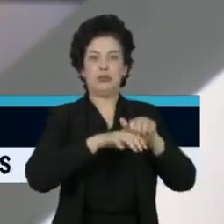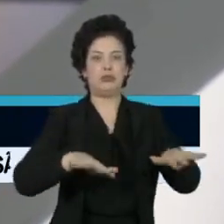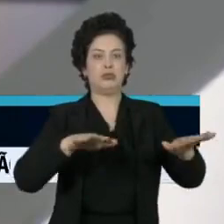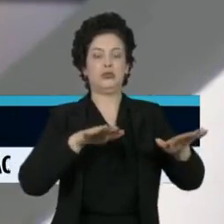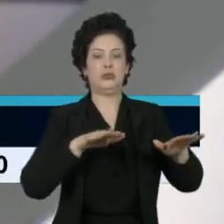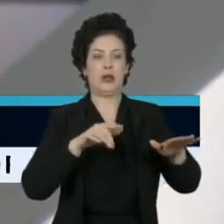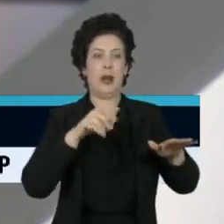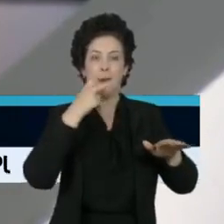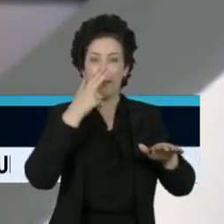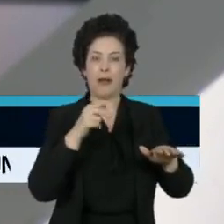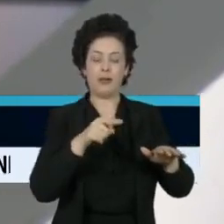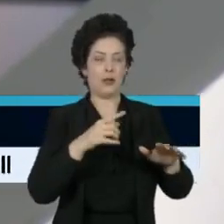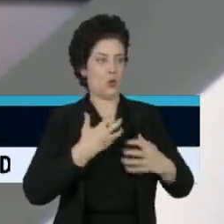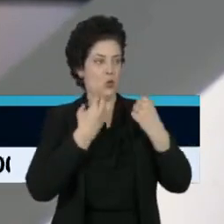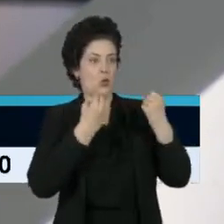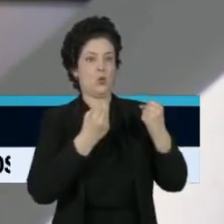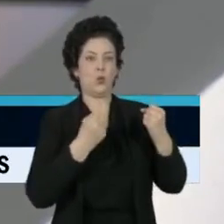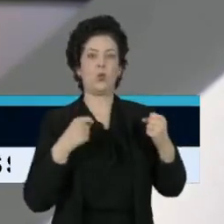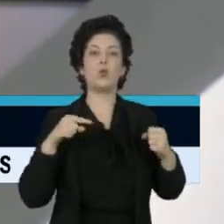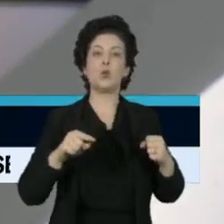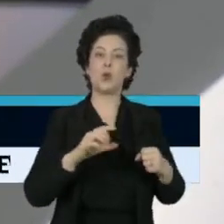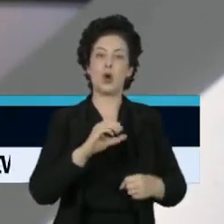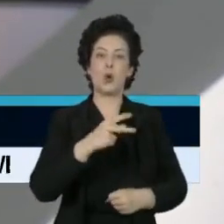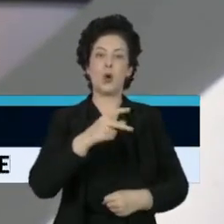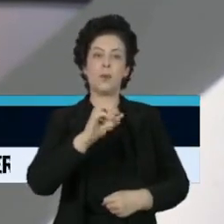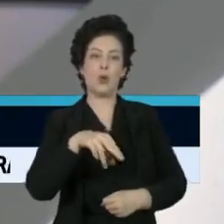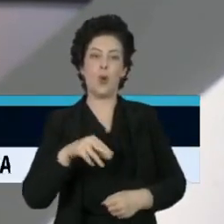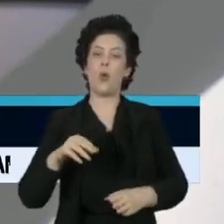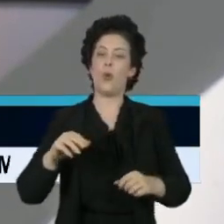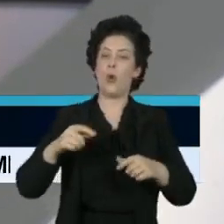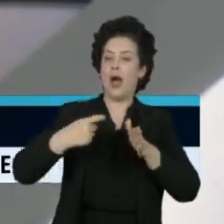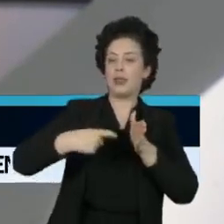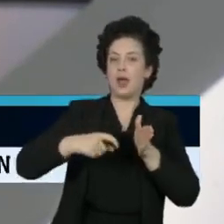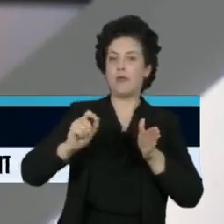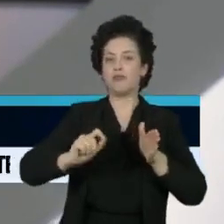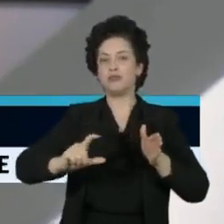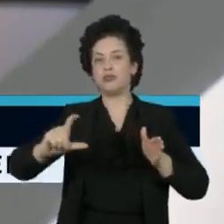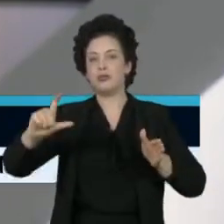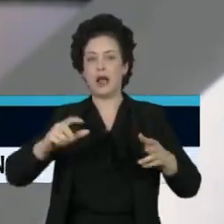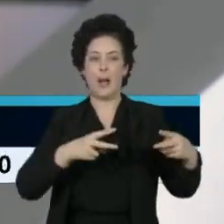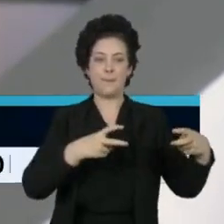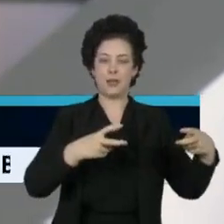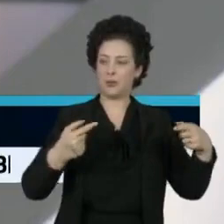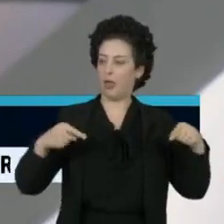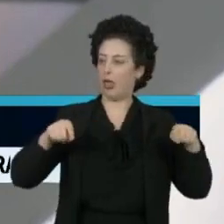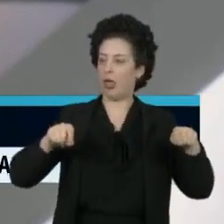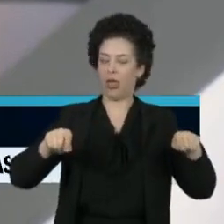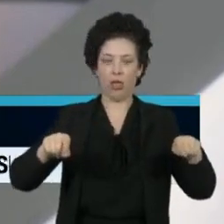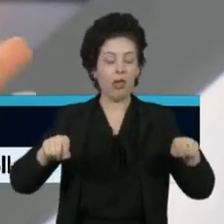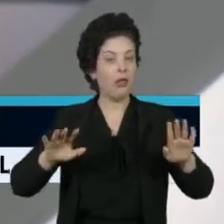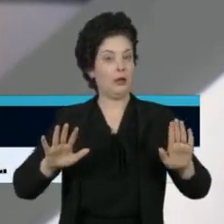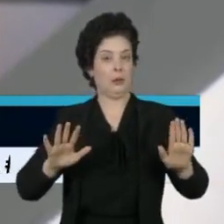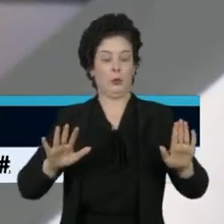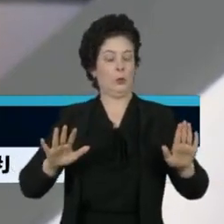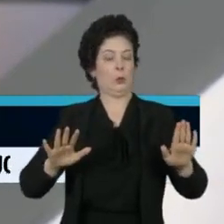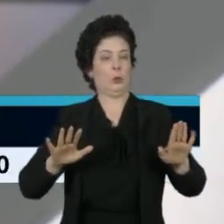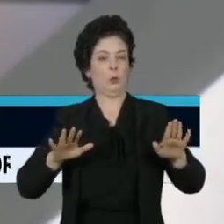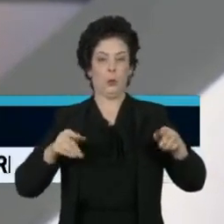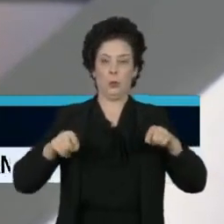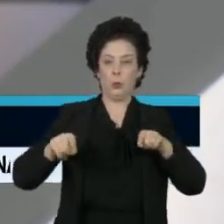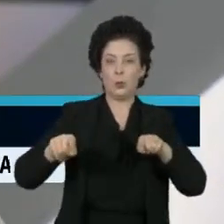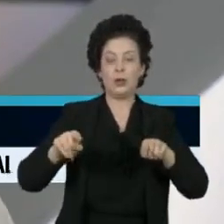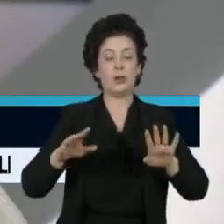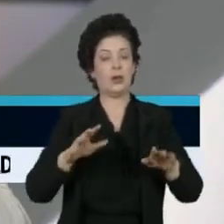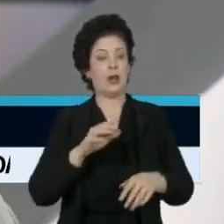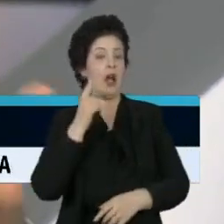aliás estamos até surpresa né que o Aumentou a taxa a Petrobras não veio junto mas como a